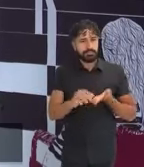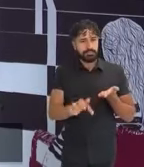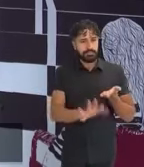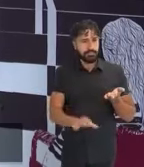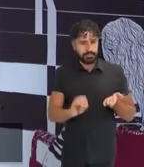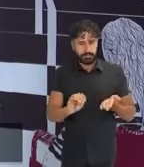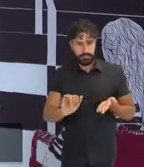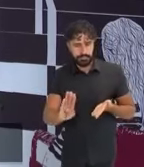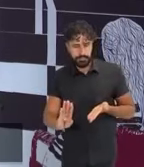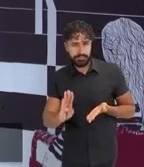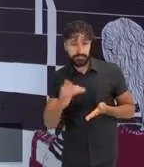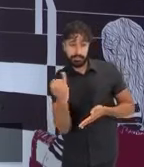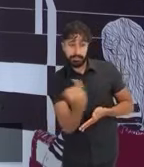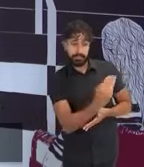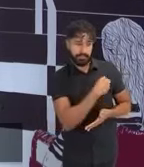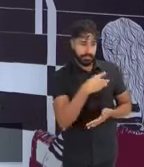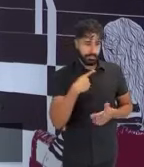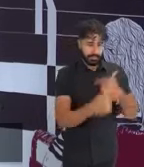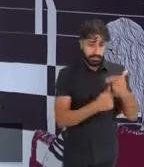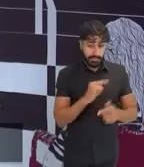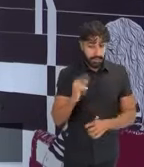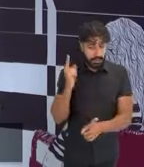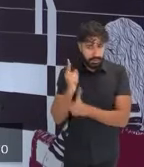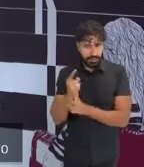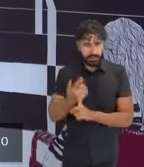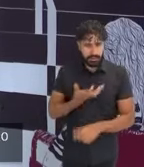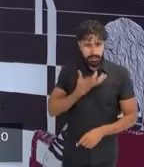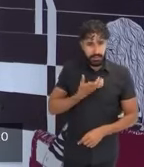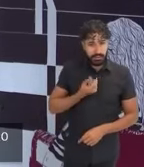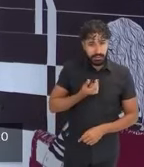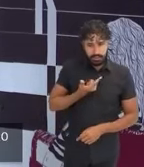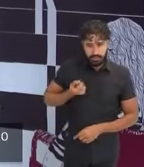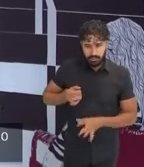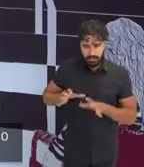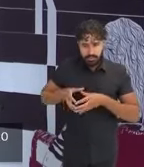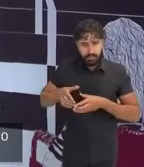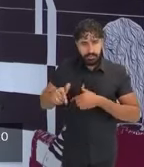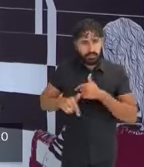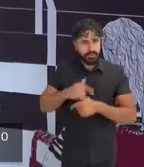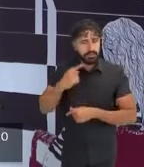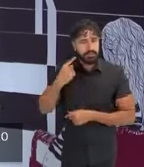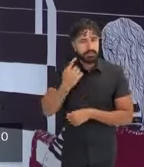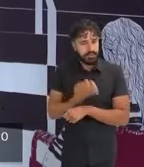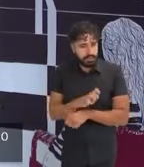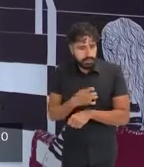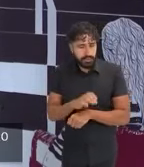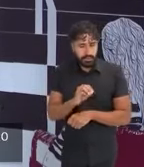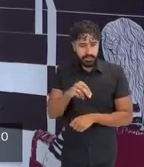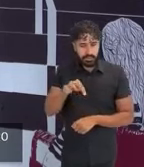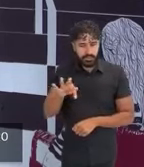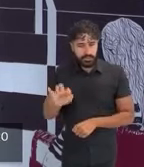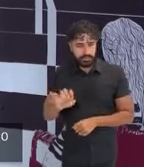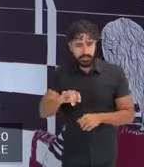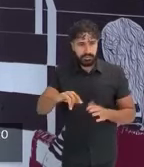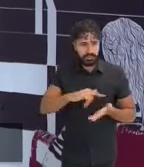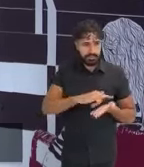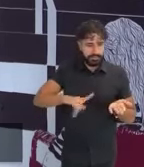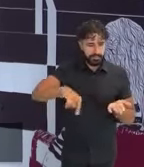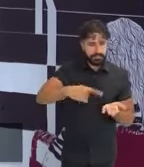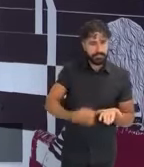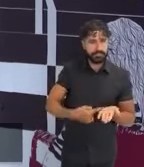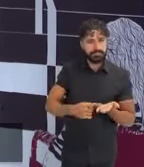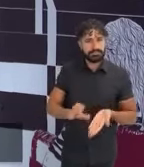Trabalho quando encontrar essa situação. Desde dezembro de 2020, o GT Estagiário da CONAFRET firmou acordos com conselhos federais de